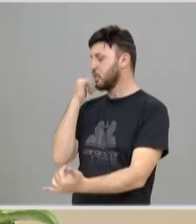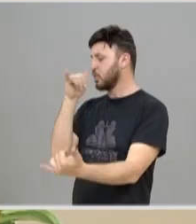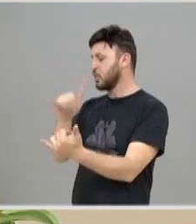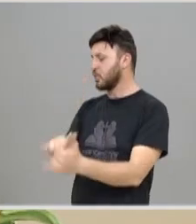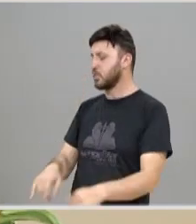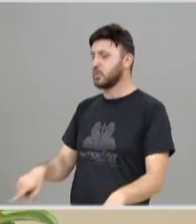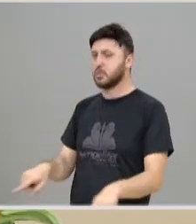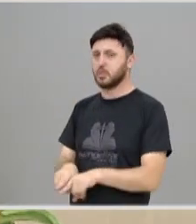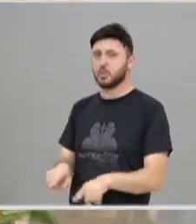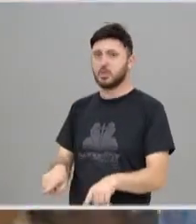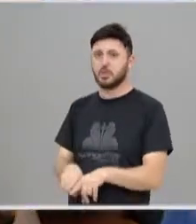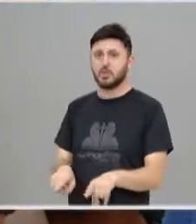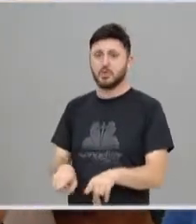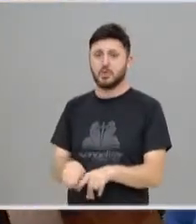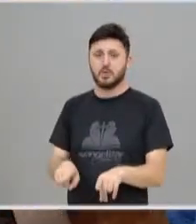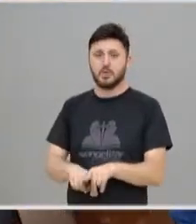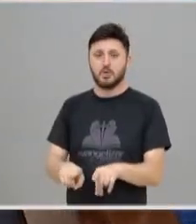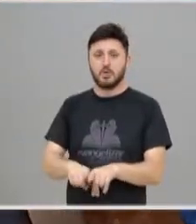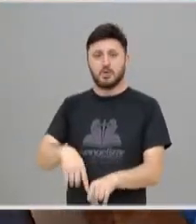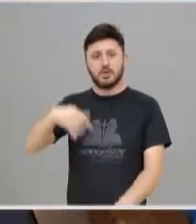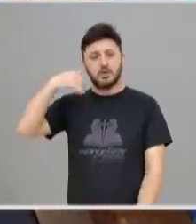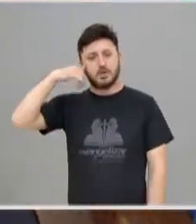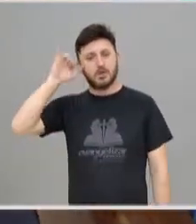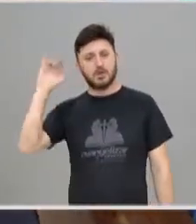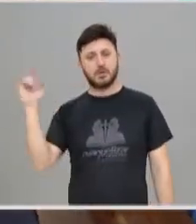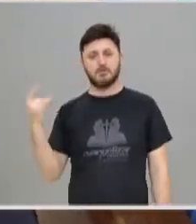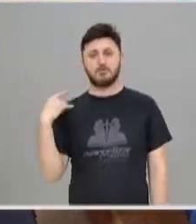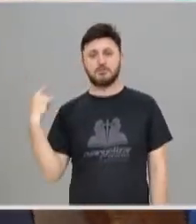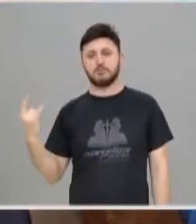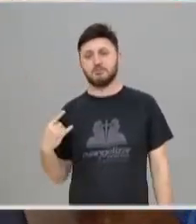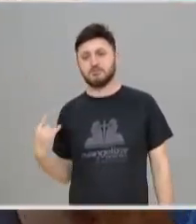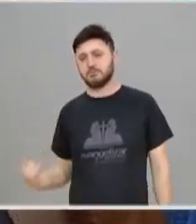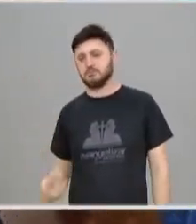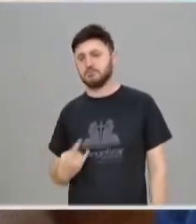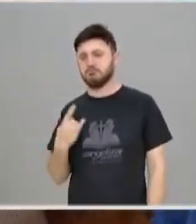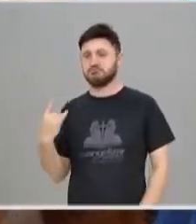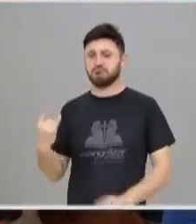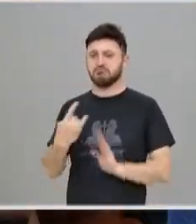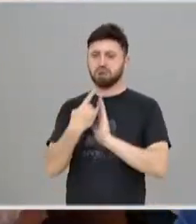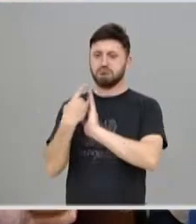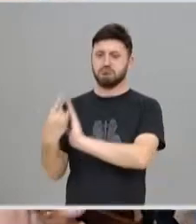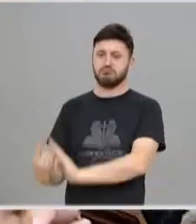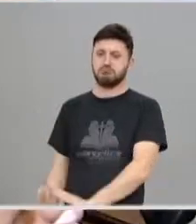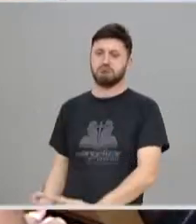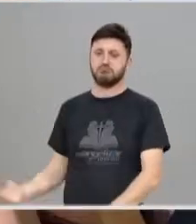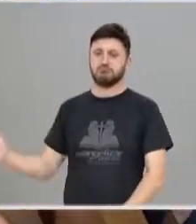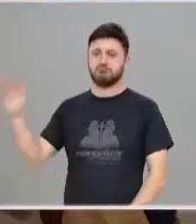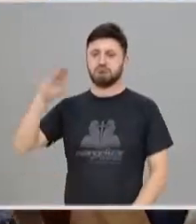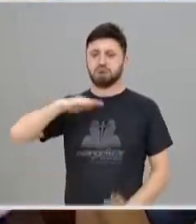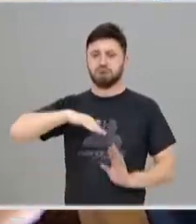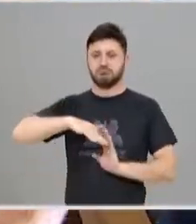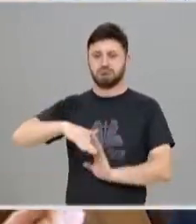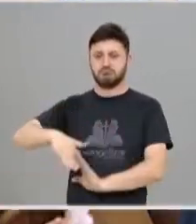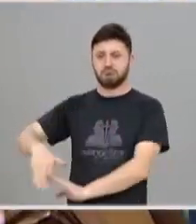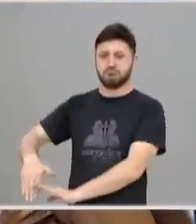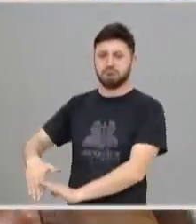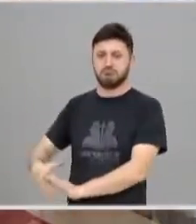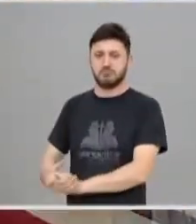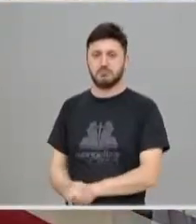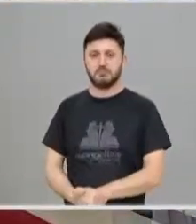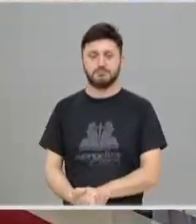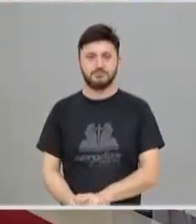assim como nós perdoamos a quem nos tem ofendido. E não nos deixeis cair em tentação,